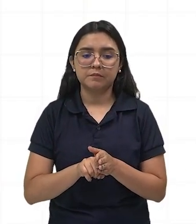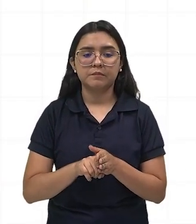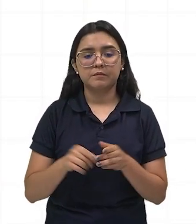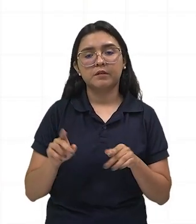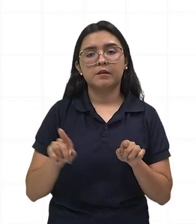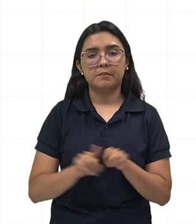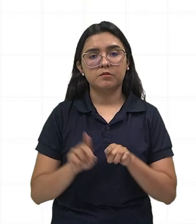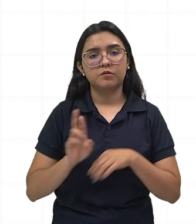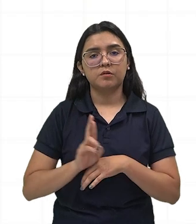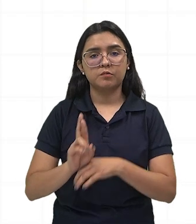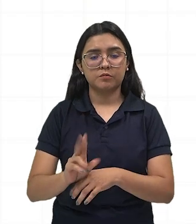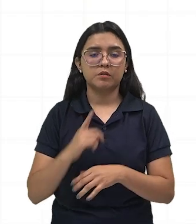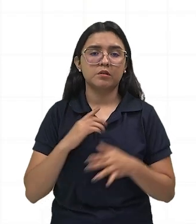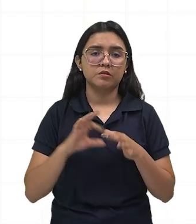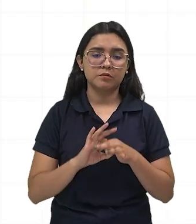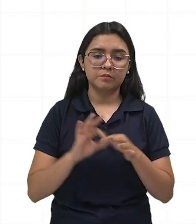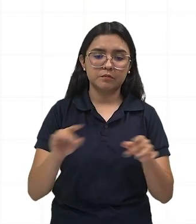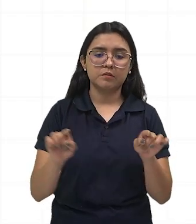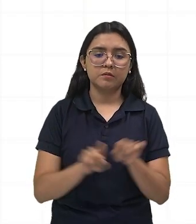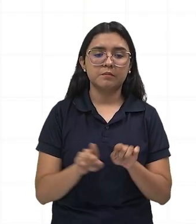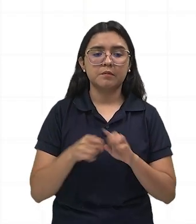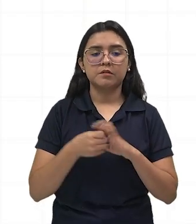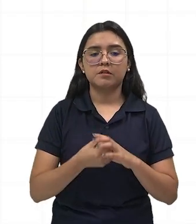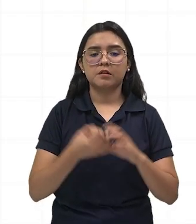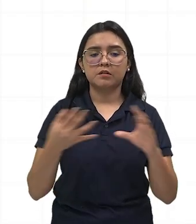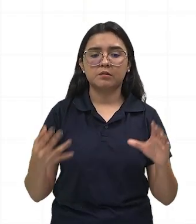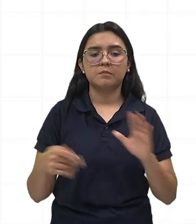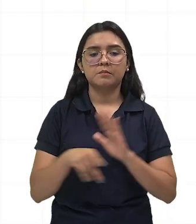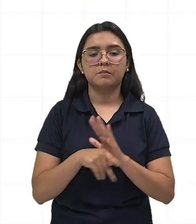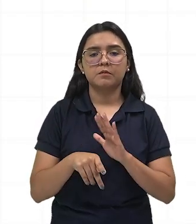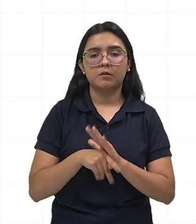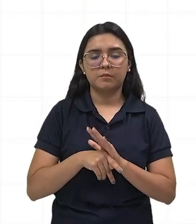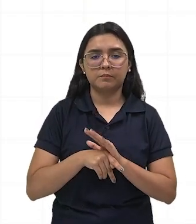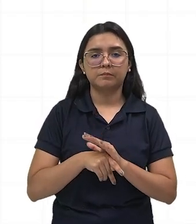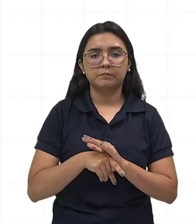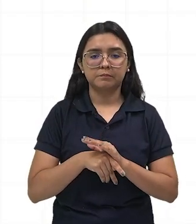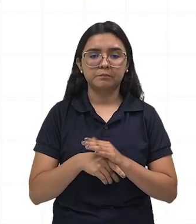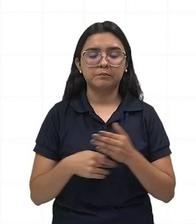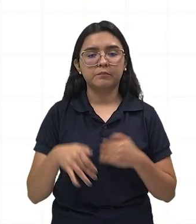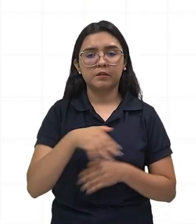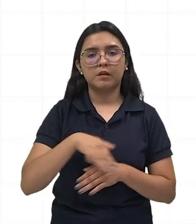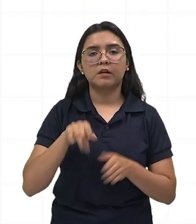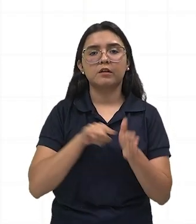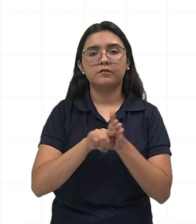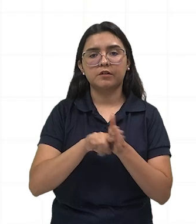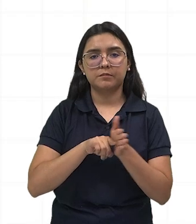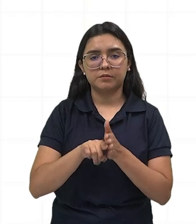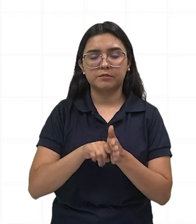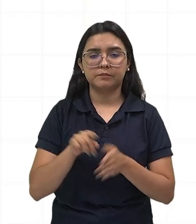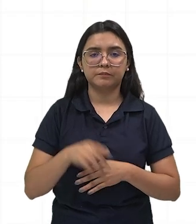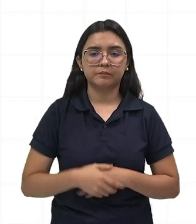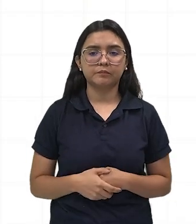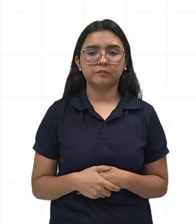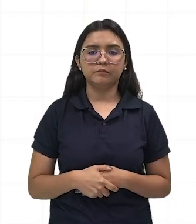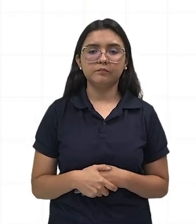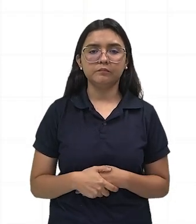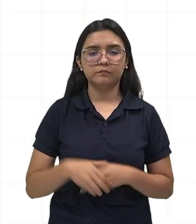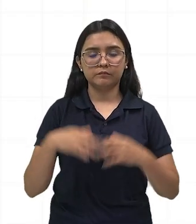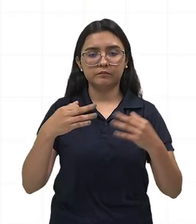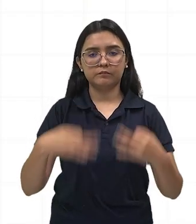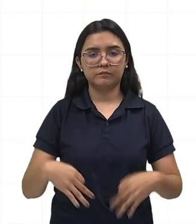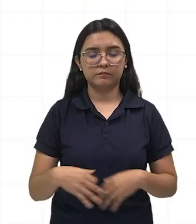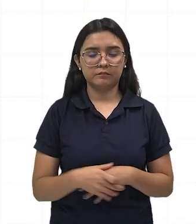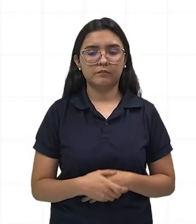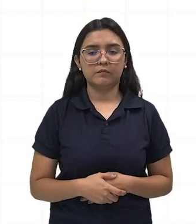né, disponíveis e da característica aí da população em estudo. Muito